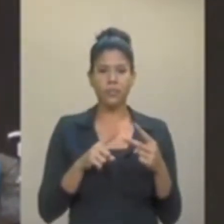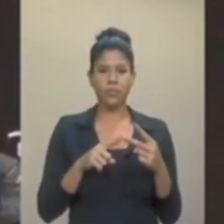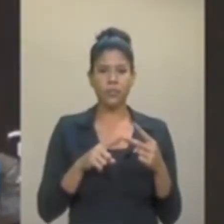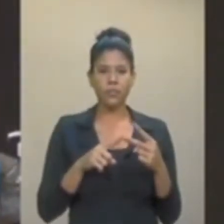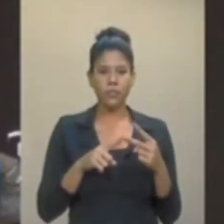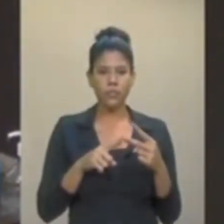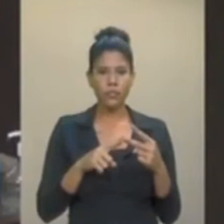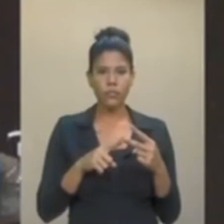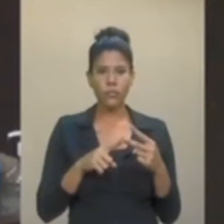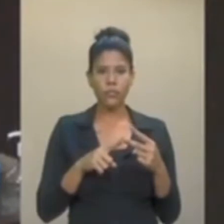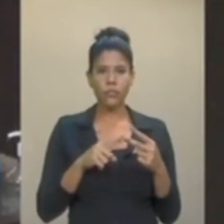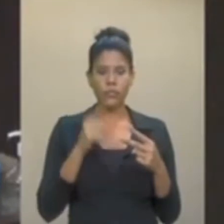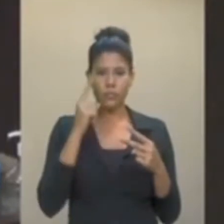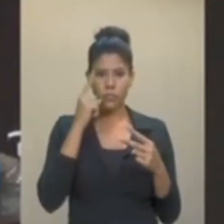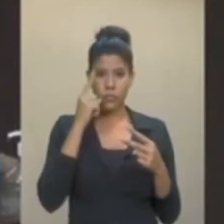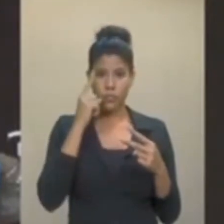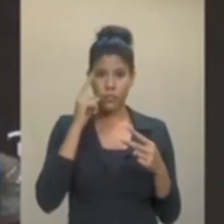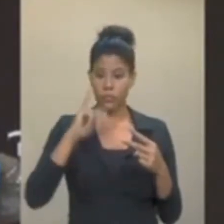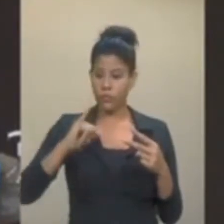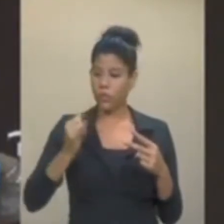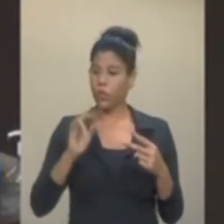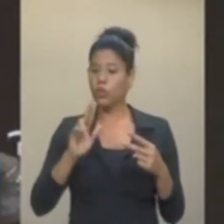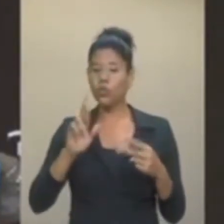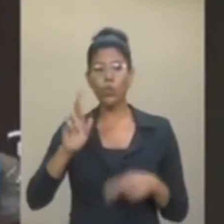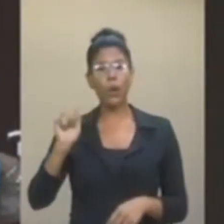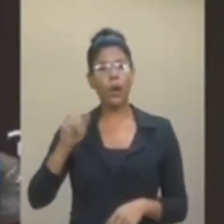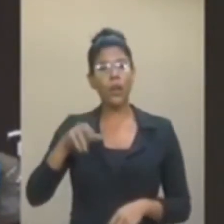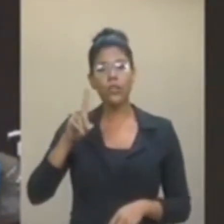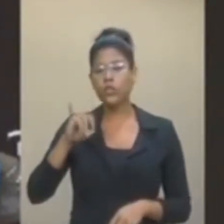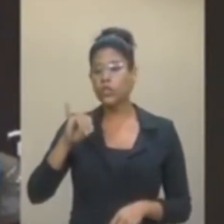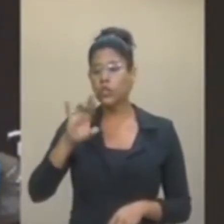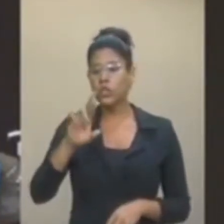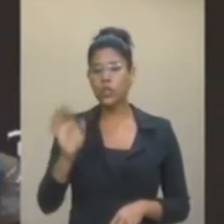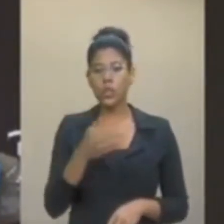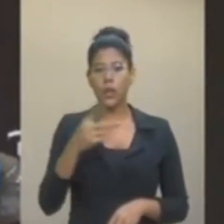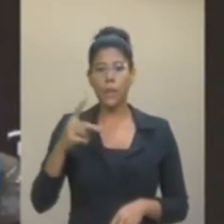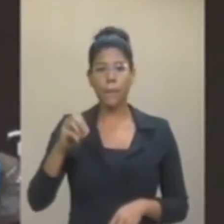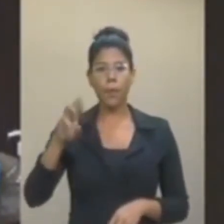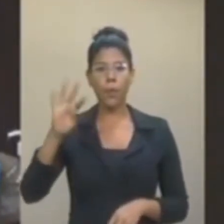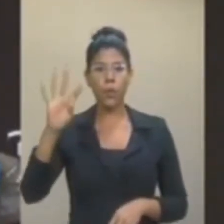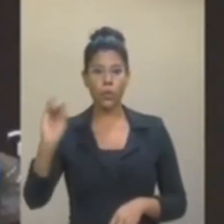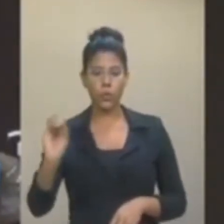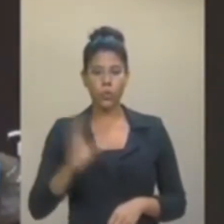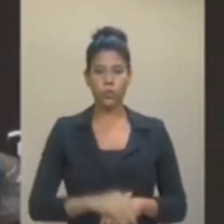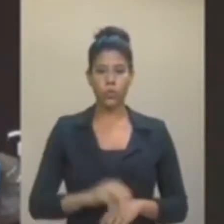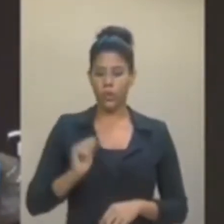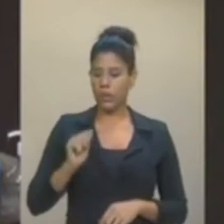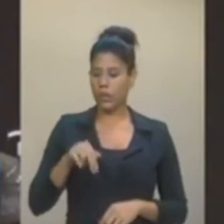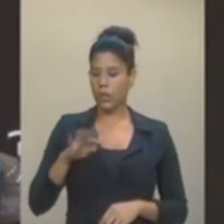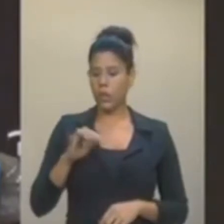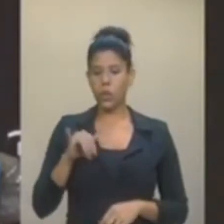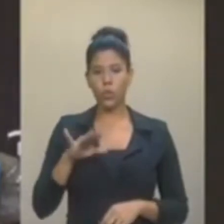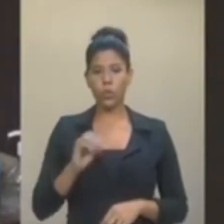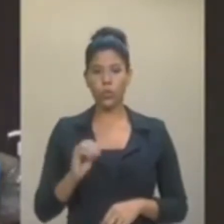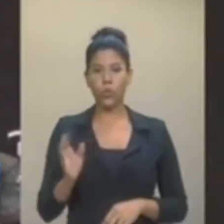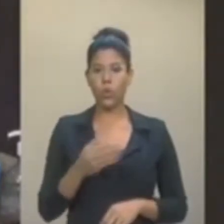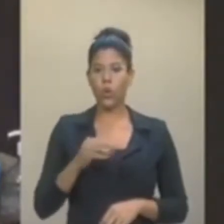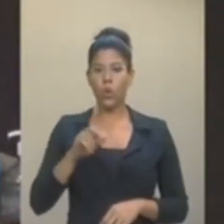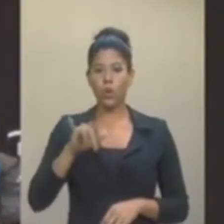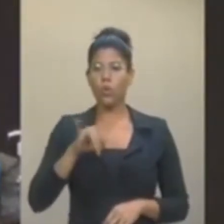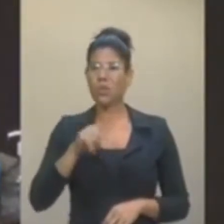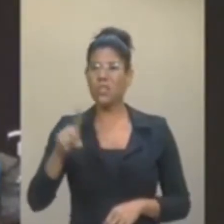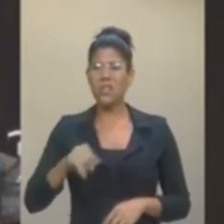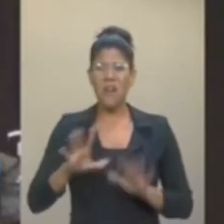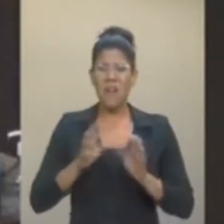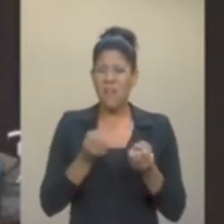o Jurandir Porto, Antônio Luiz, vários advogados